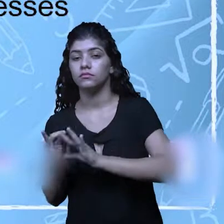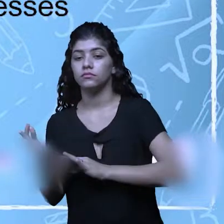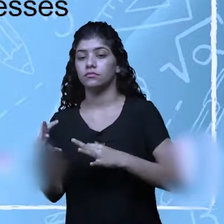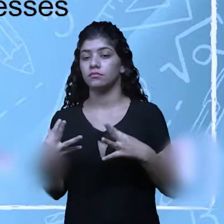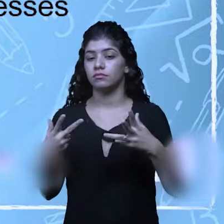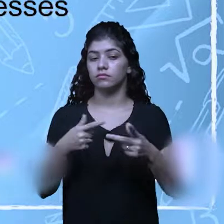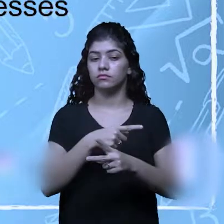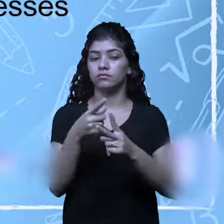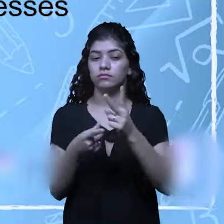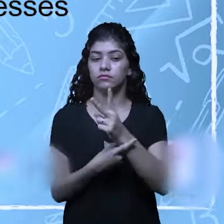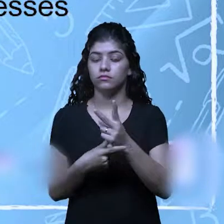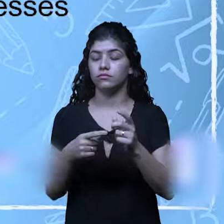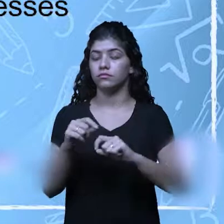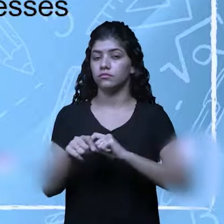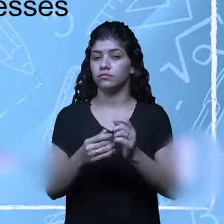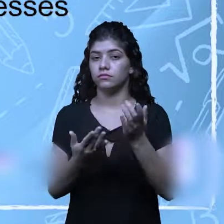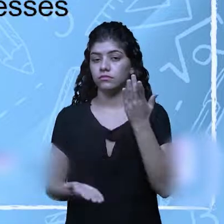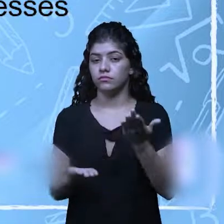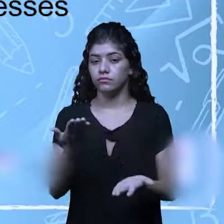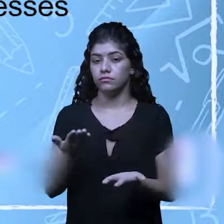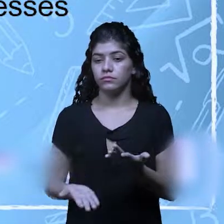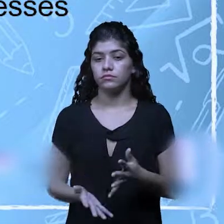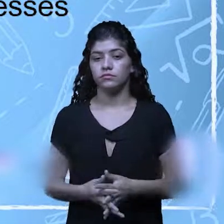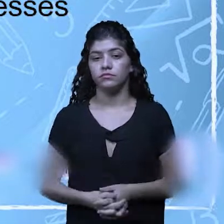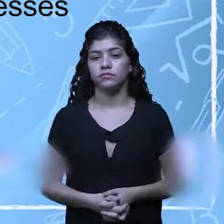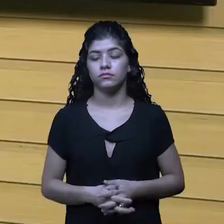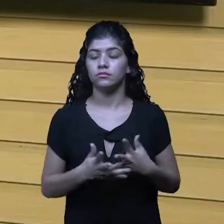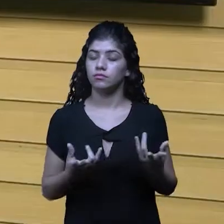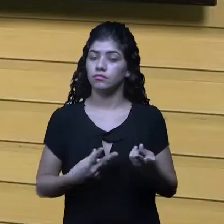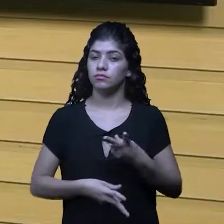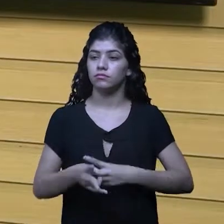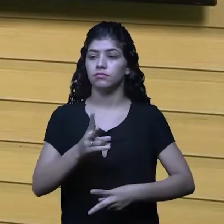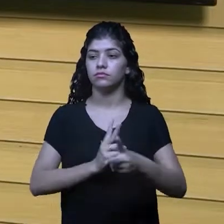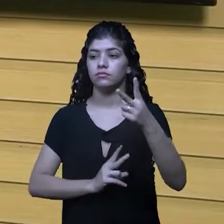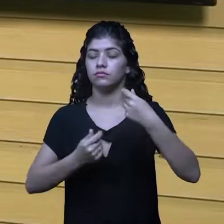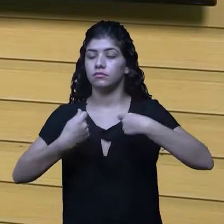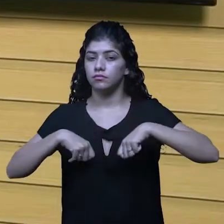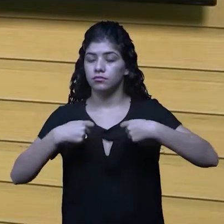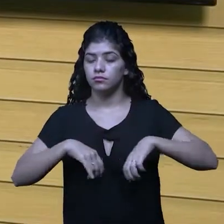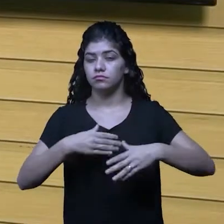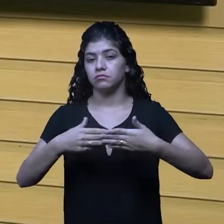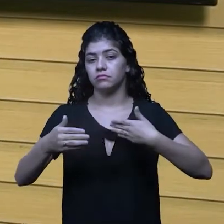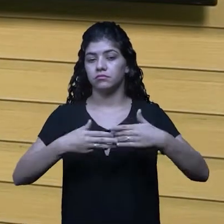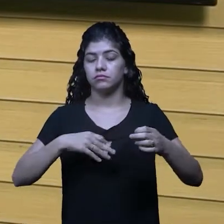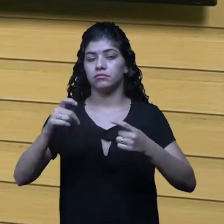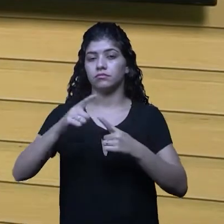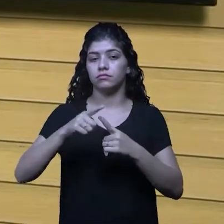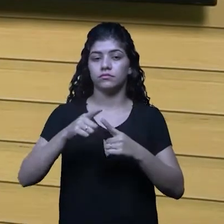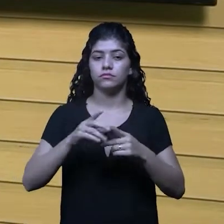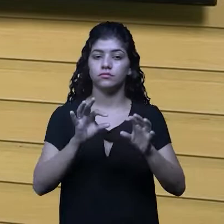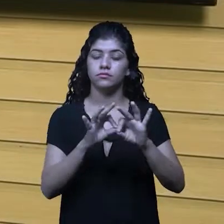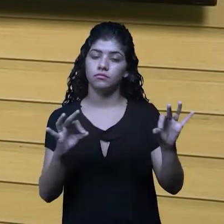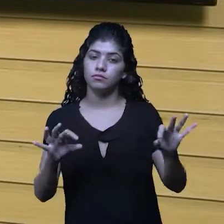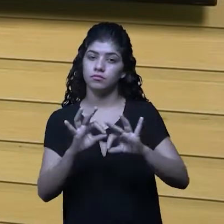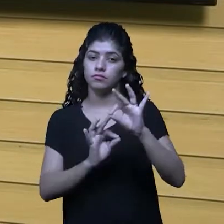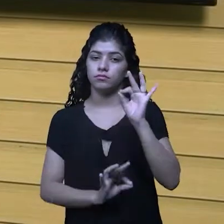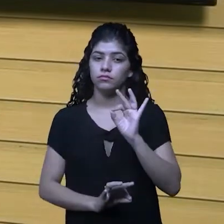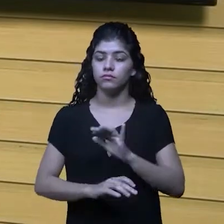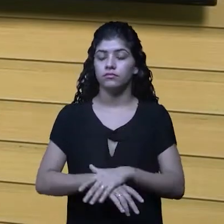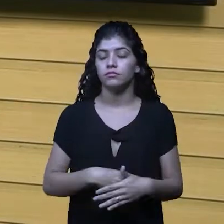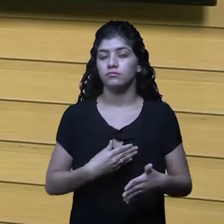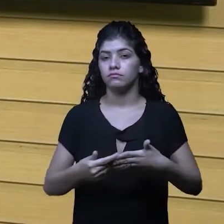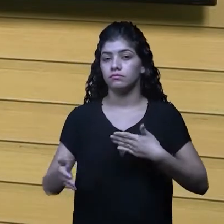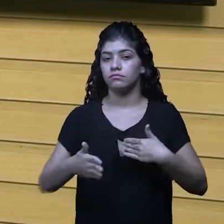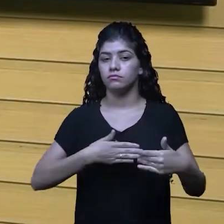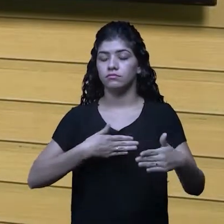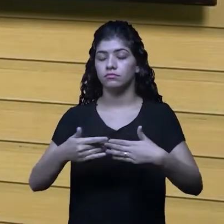ou ambos, esses equipamentos de medição. Então, sempre que nós precisamos fazer qualquer tipo de medida, eu